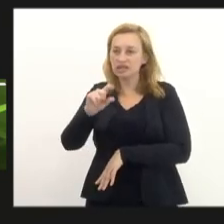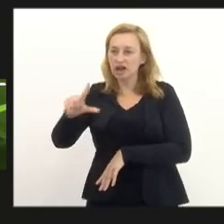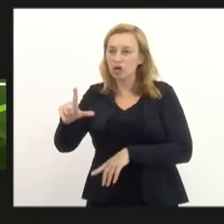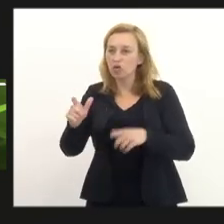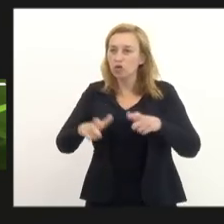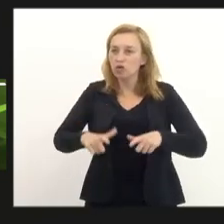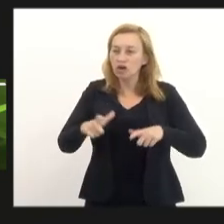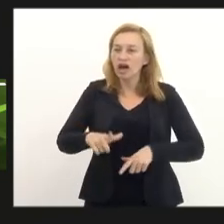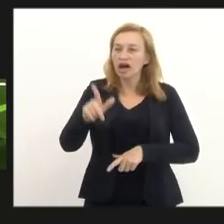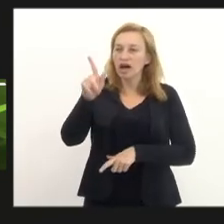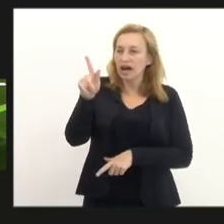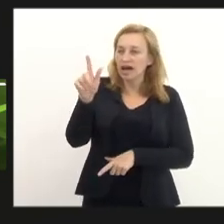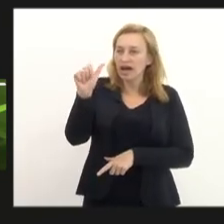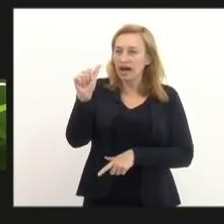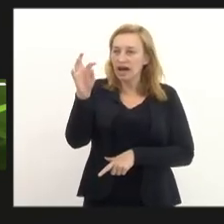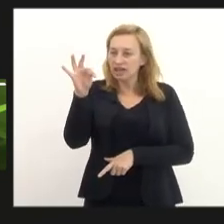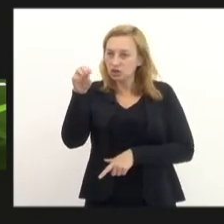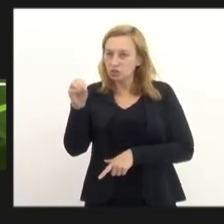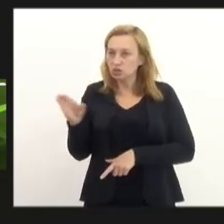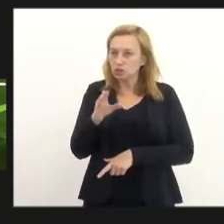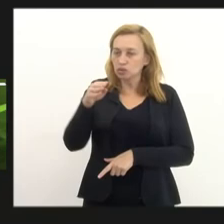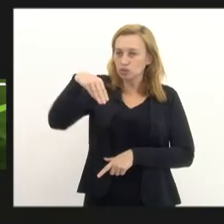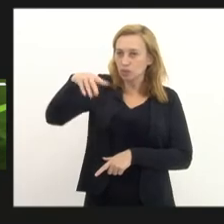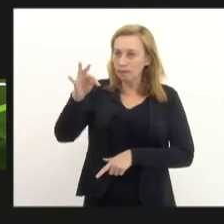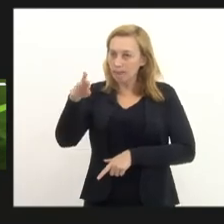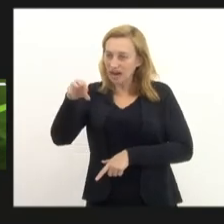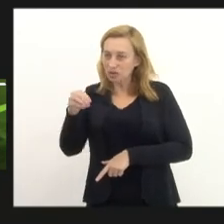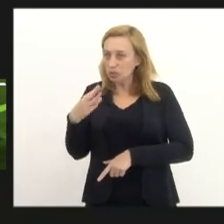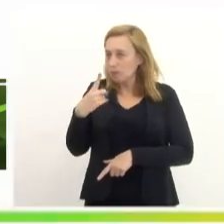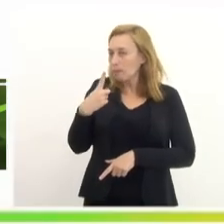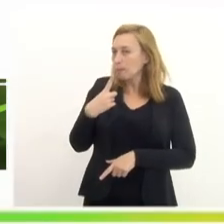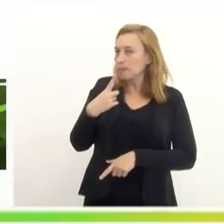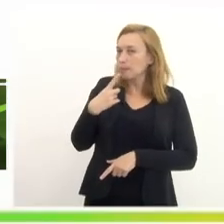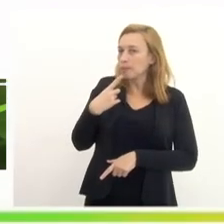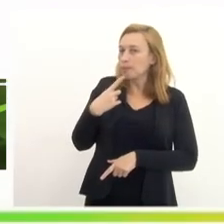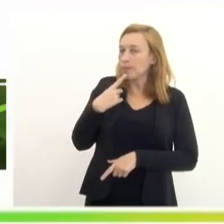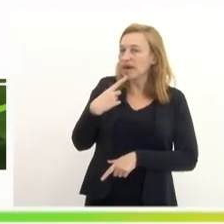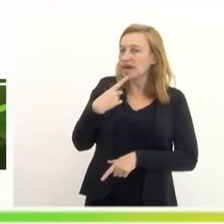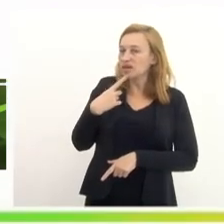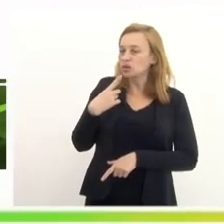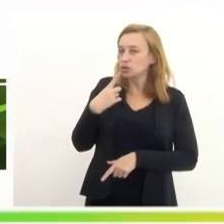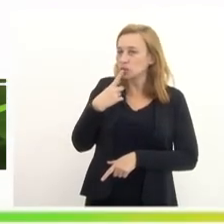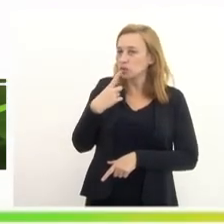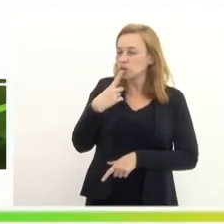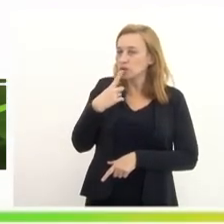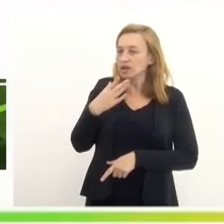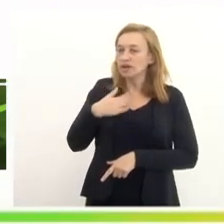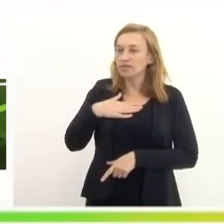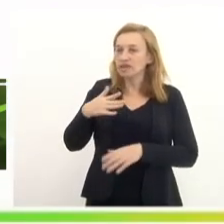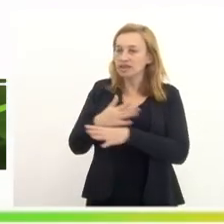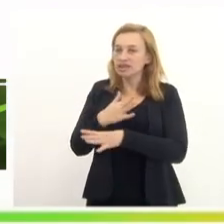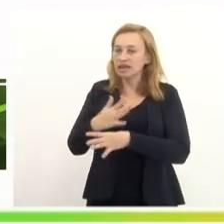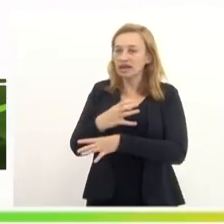bem em frente, à minha cidade, é Angra dos Reis. Isso.